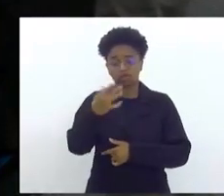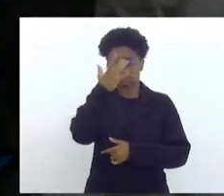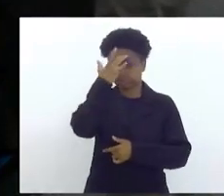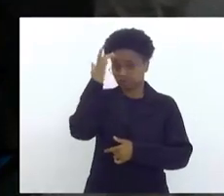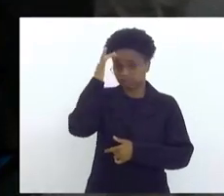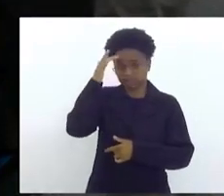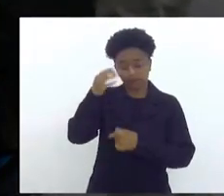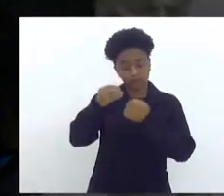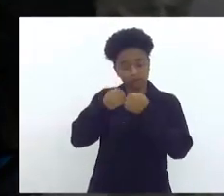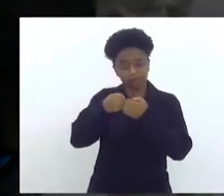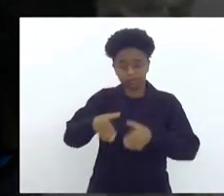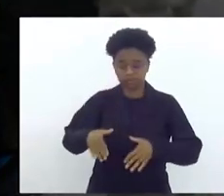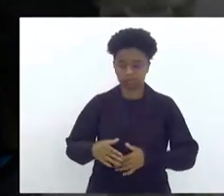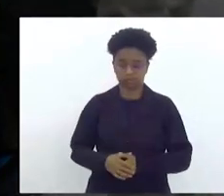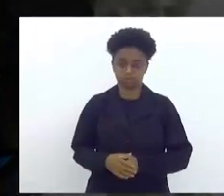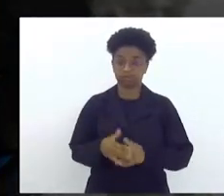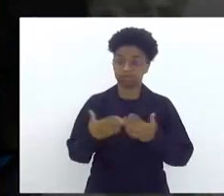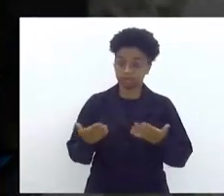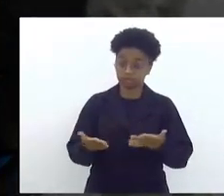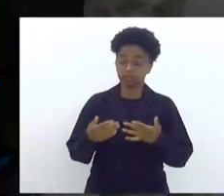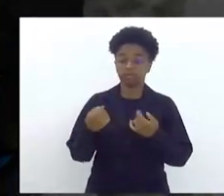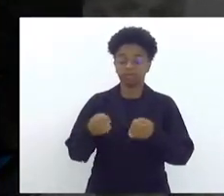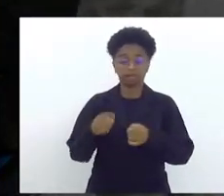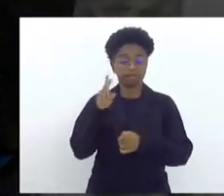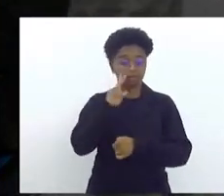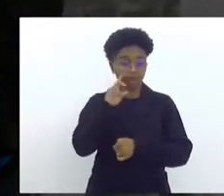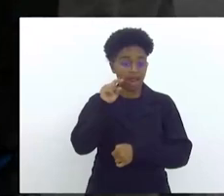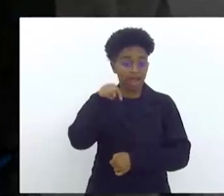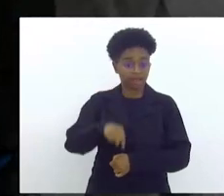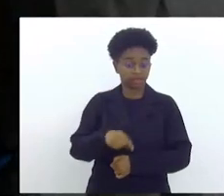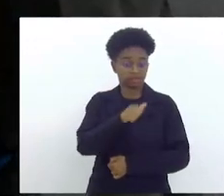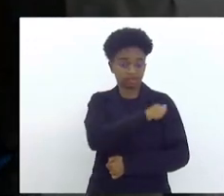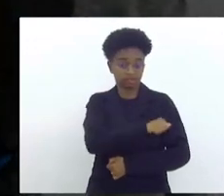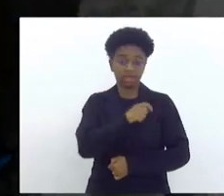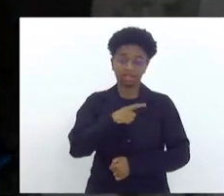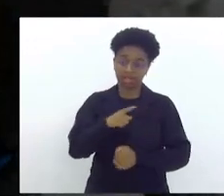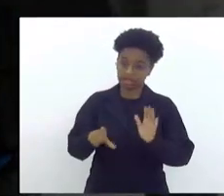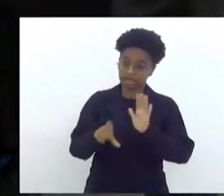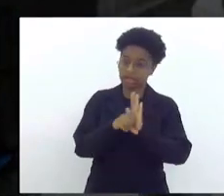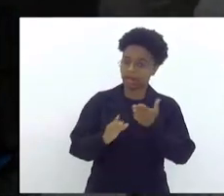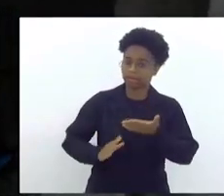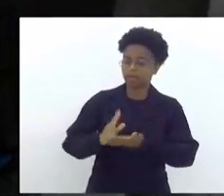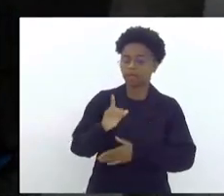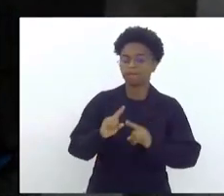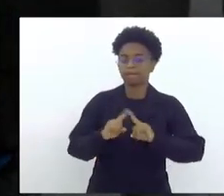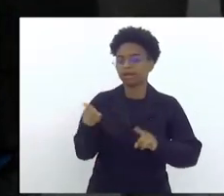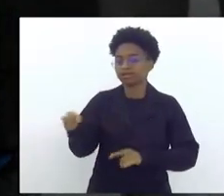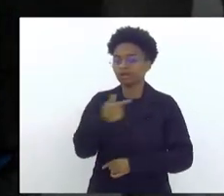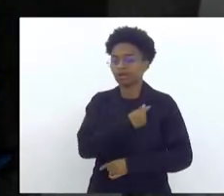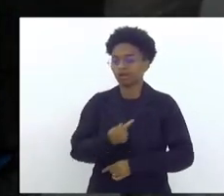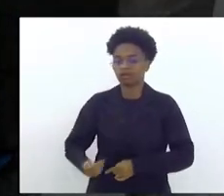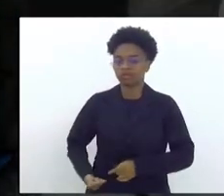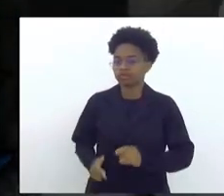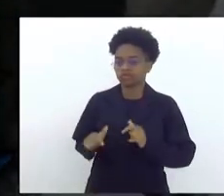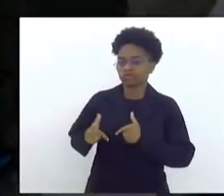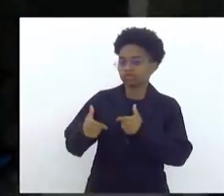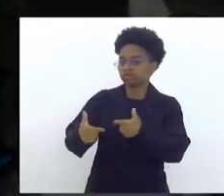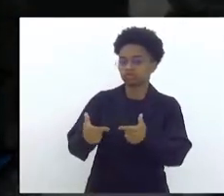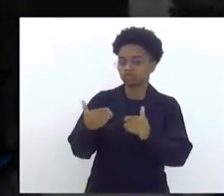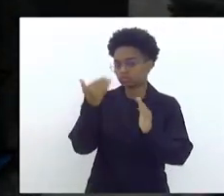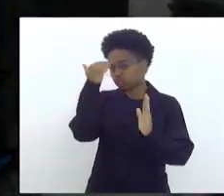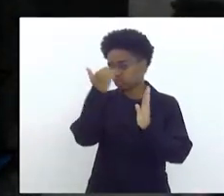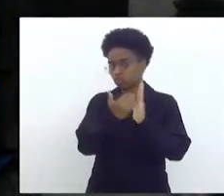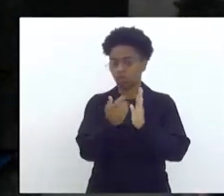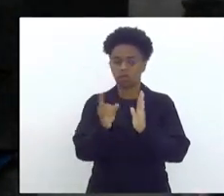fragilizada então lembrar que que tem lei no Rio de Janeiro sancionada pelo Governador mas o governador não se presta a